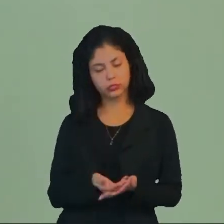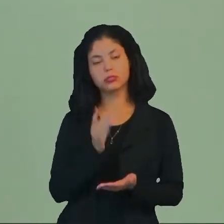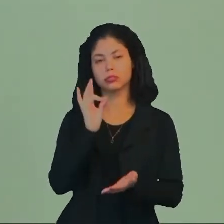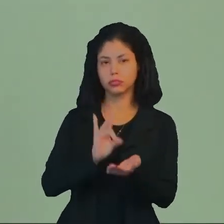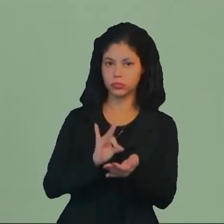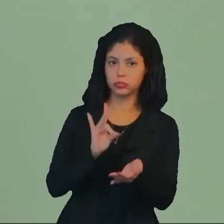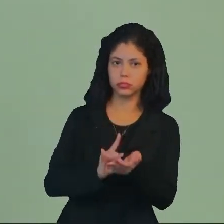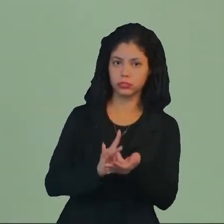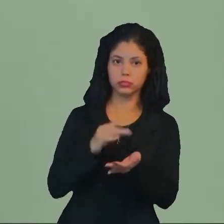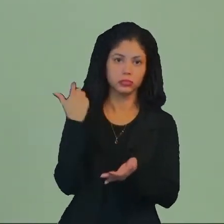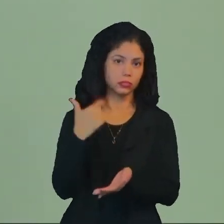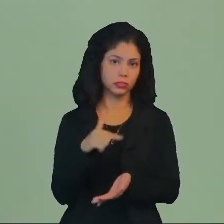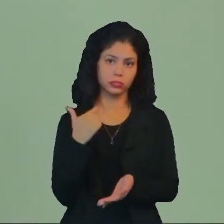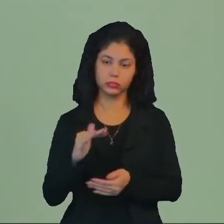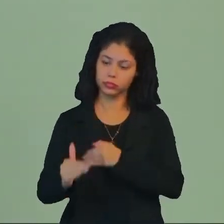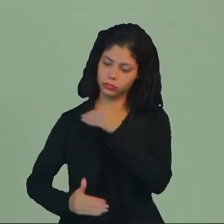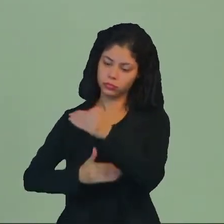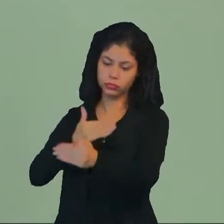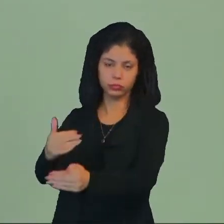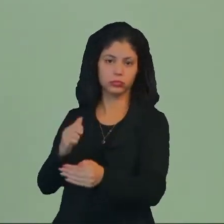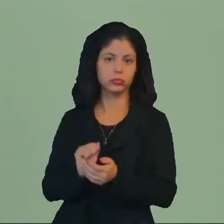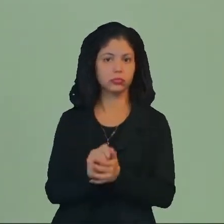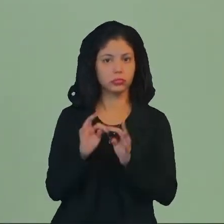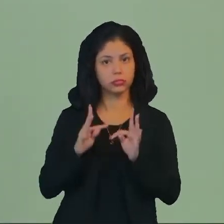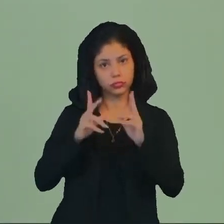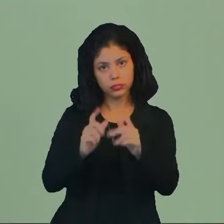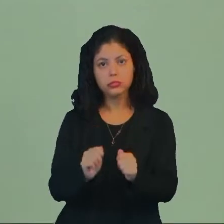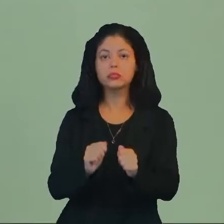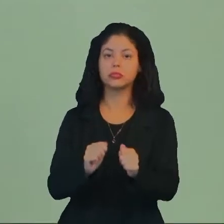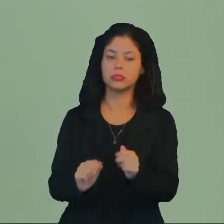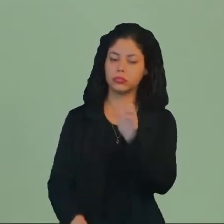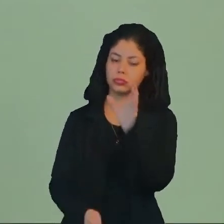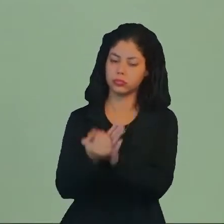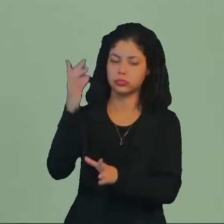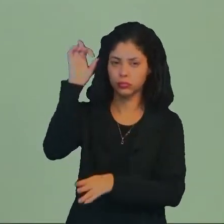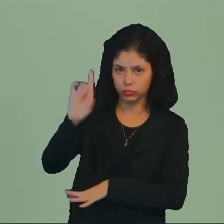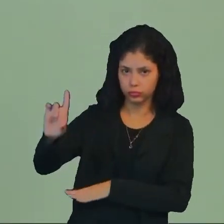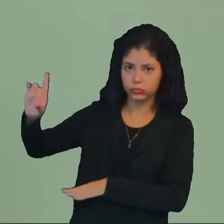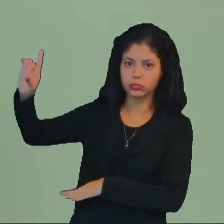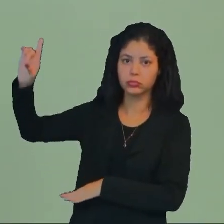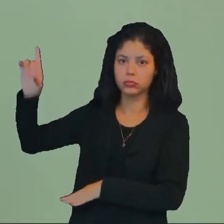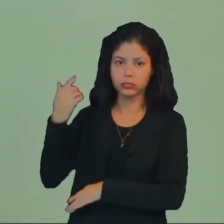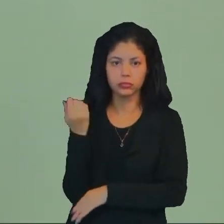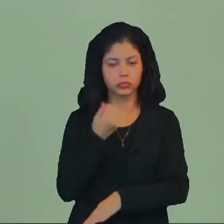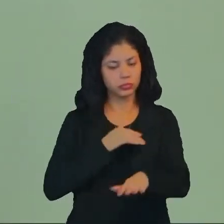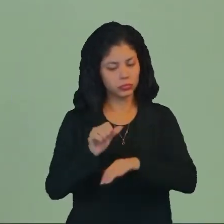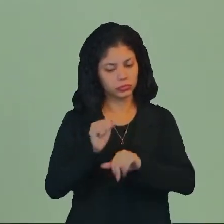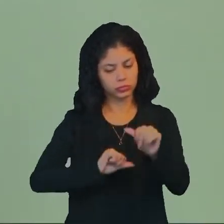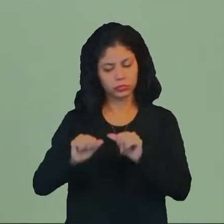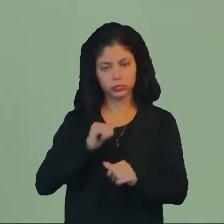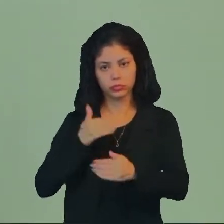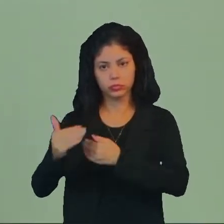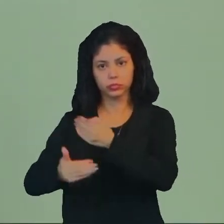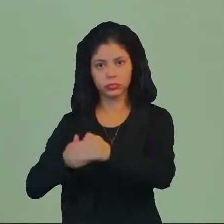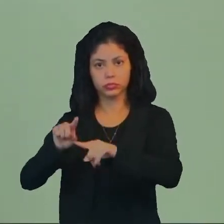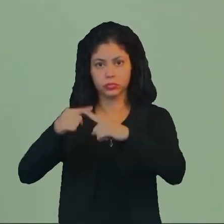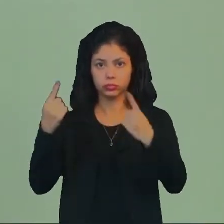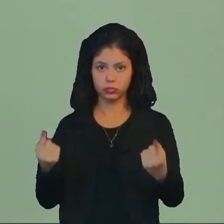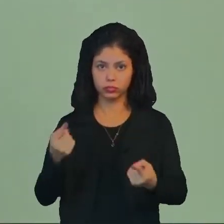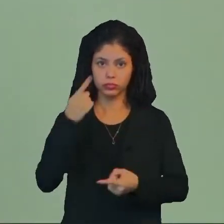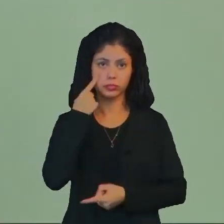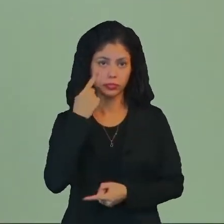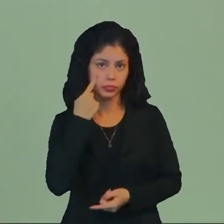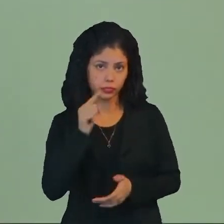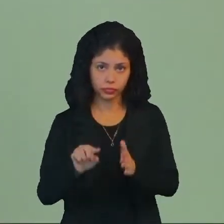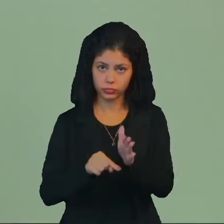acreditava realmente que não existia evolução, em que todos os seres vivos eram criados por Deus e que não se modificavam. Mas ele